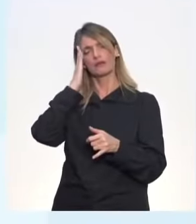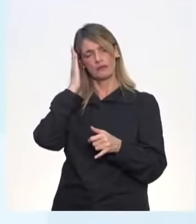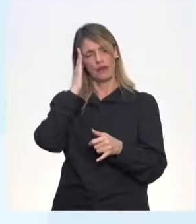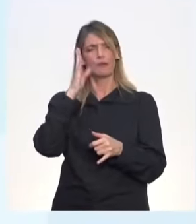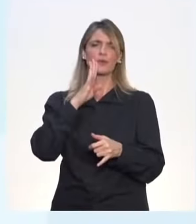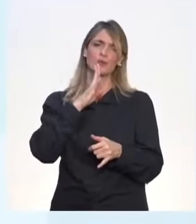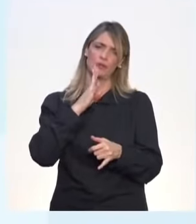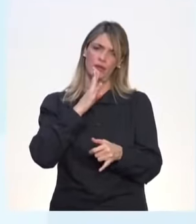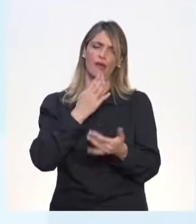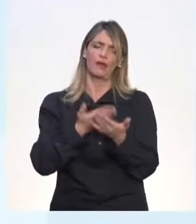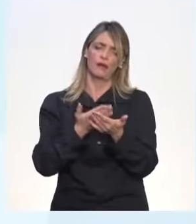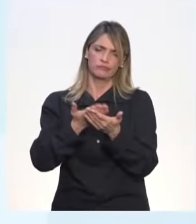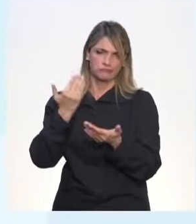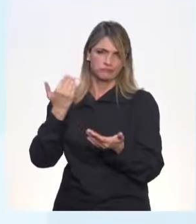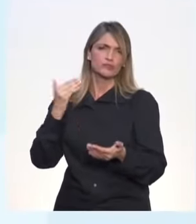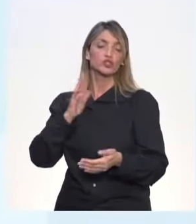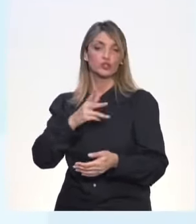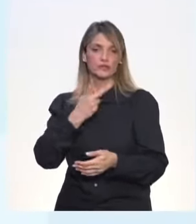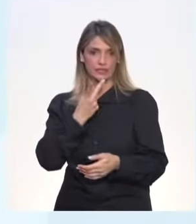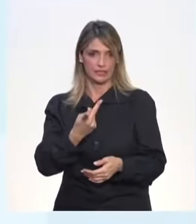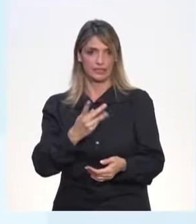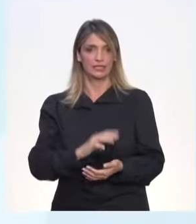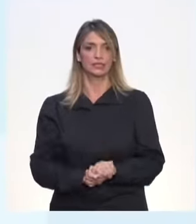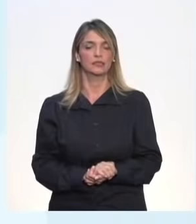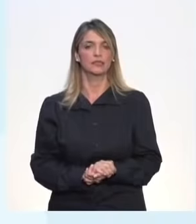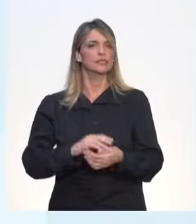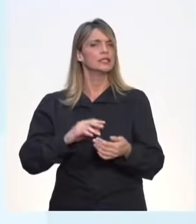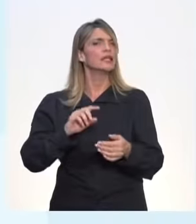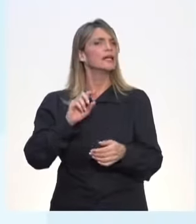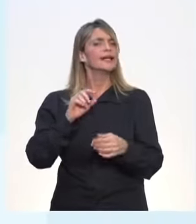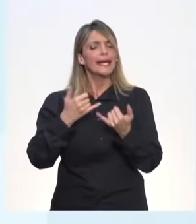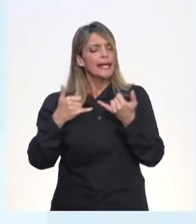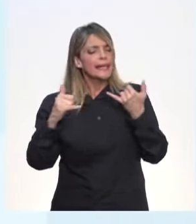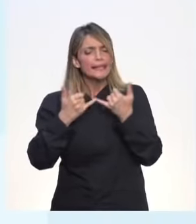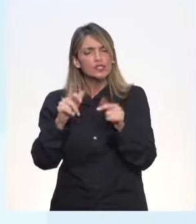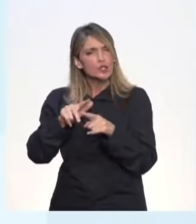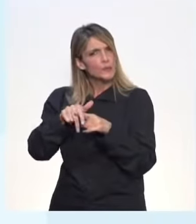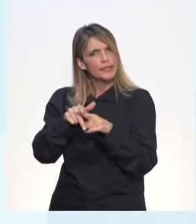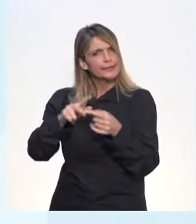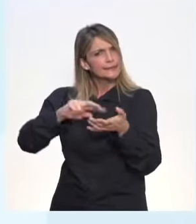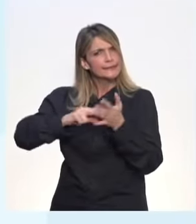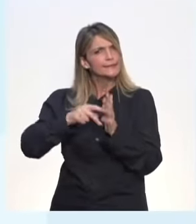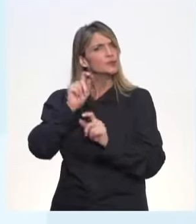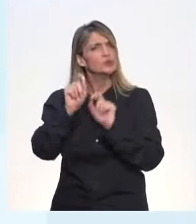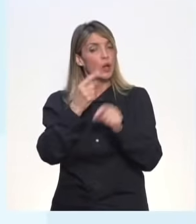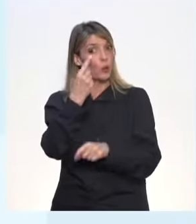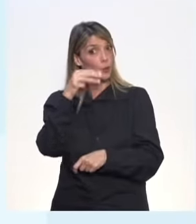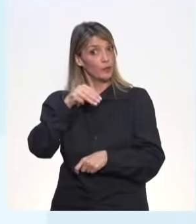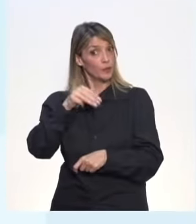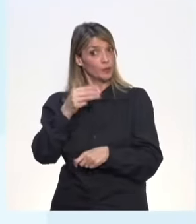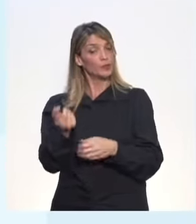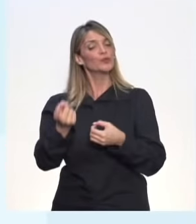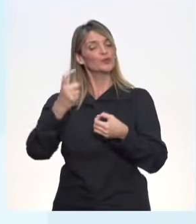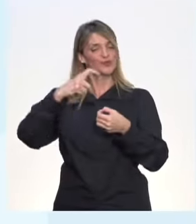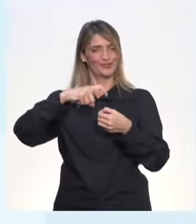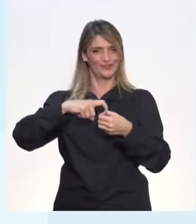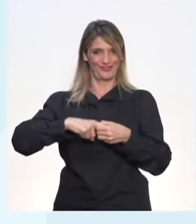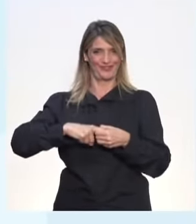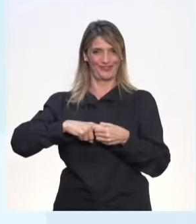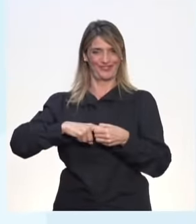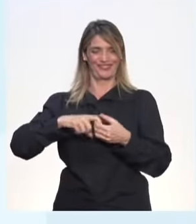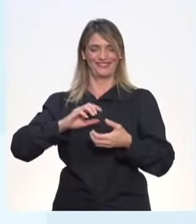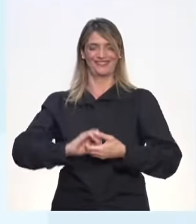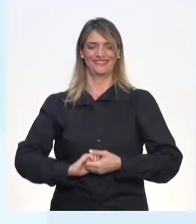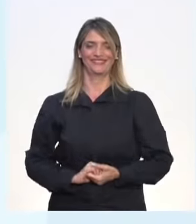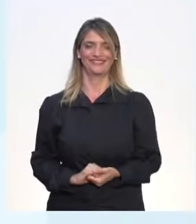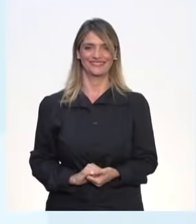falou aqui um pouquinho já citei algumas vezes o que é energia mecânica um minuto para você responder e a gente dá um